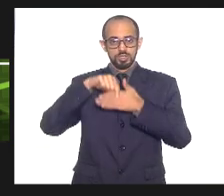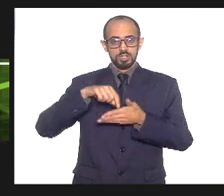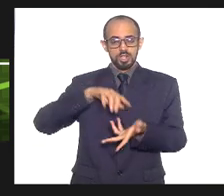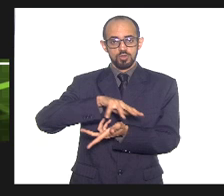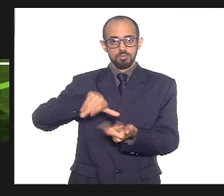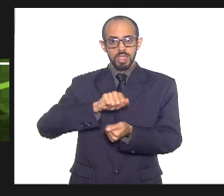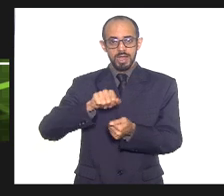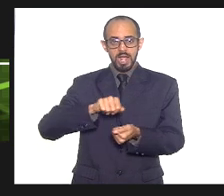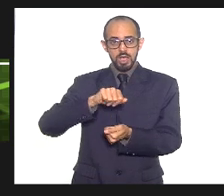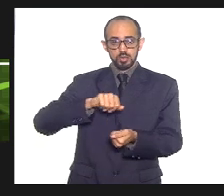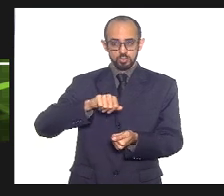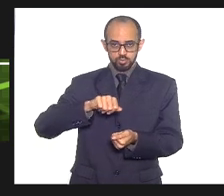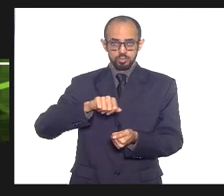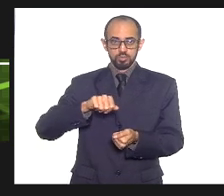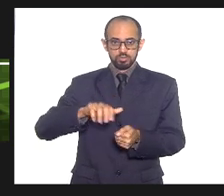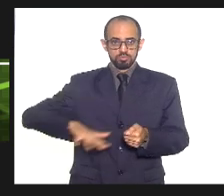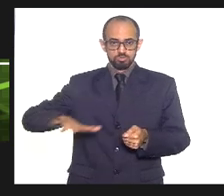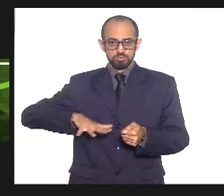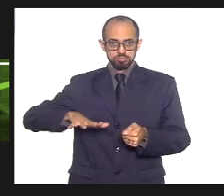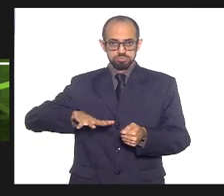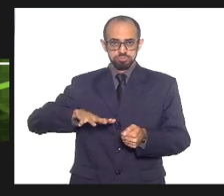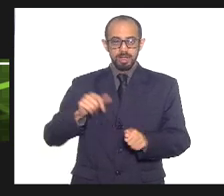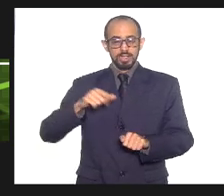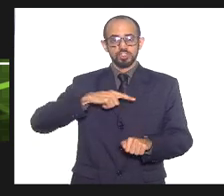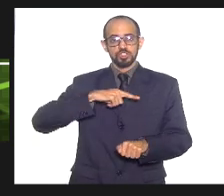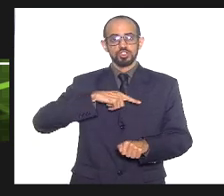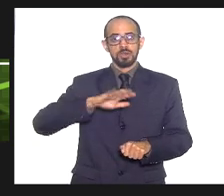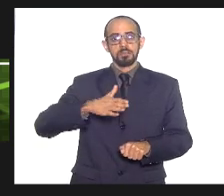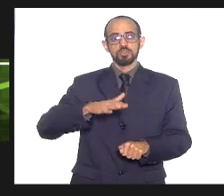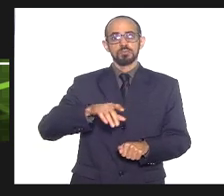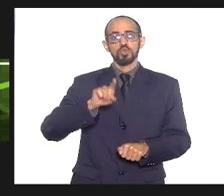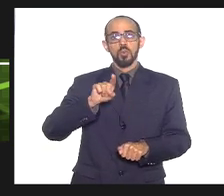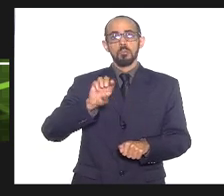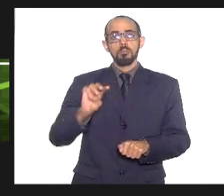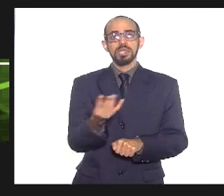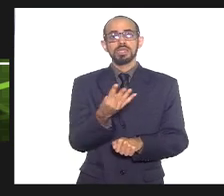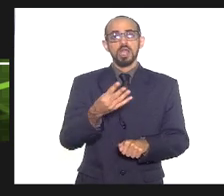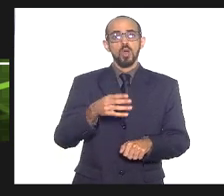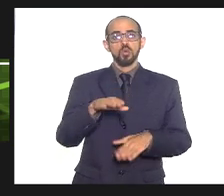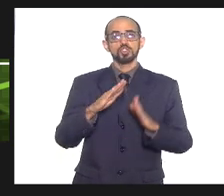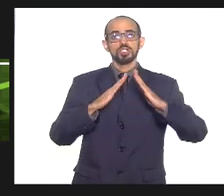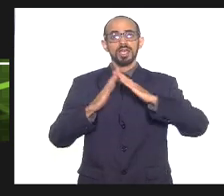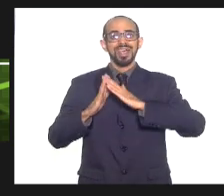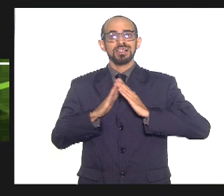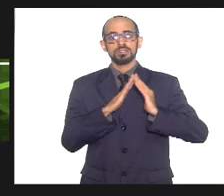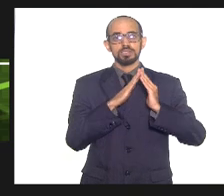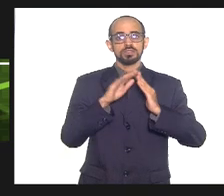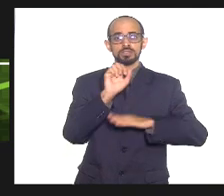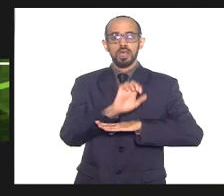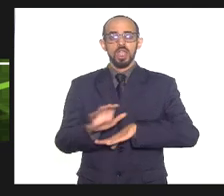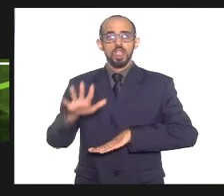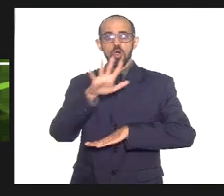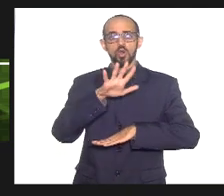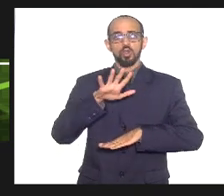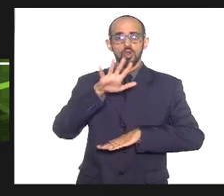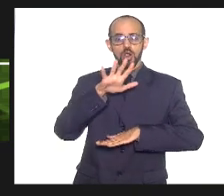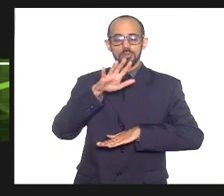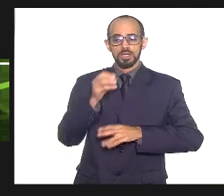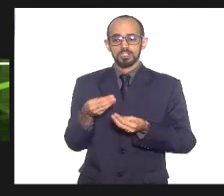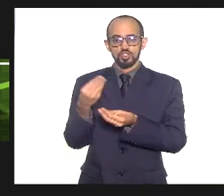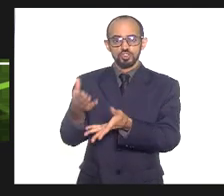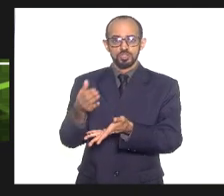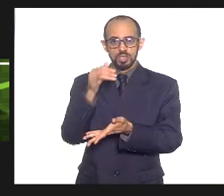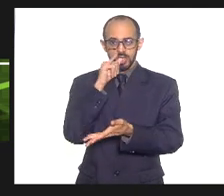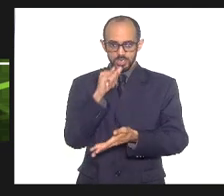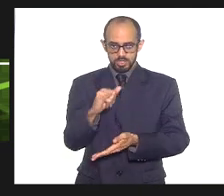dia cerca de 1 milhão de lares europeus com energia por meio de gerada a partir de eólica offshore. Voltaria a falar um